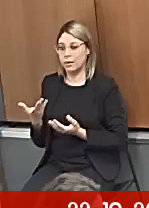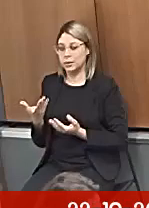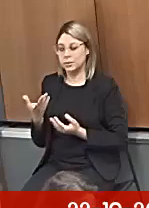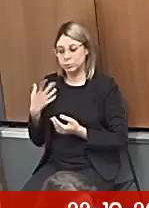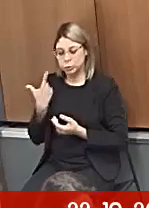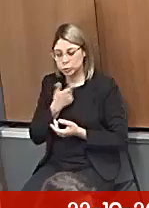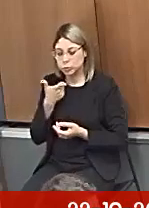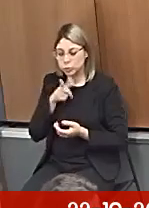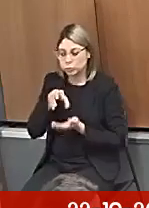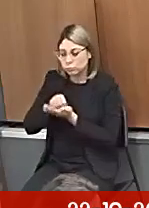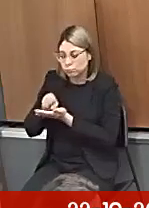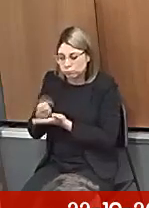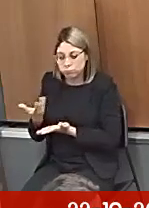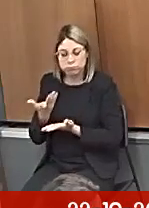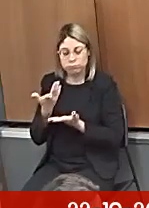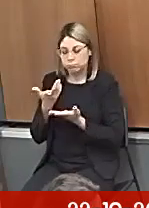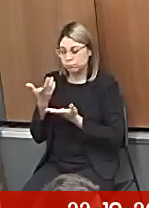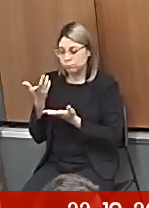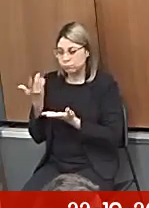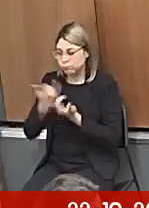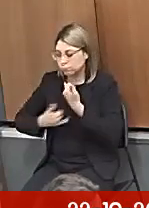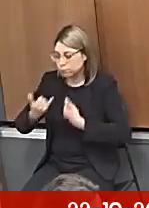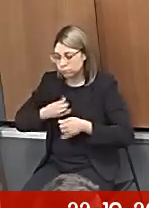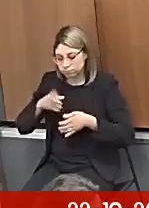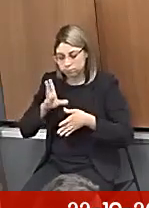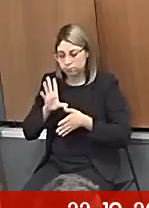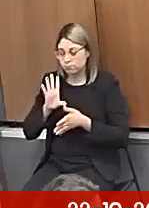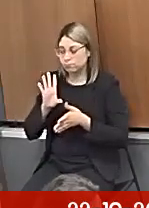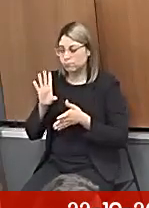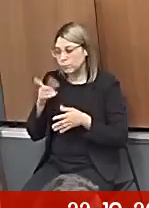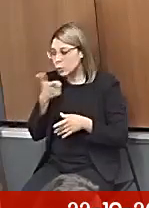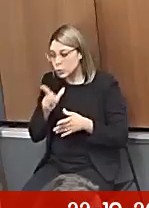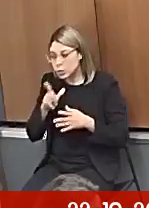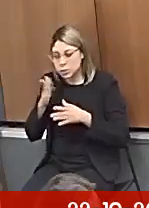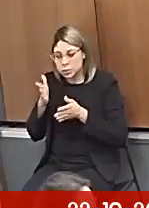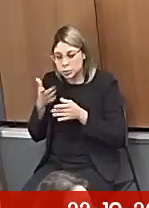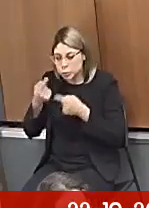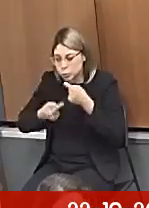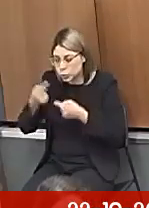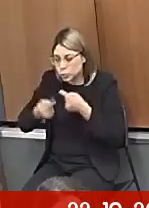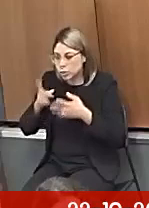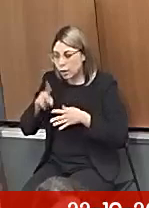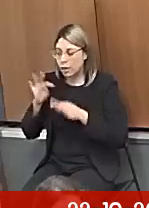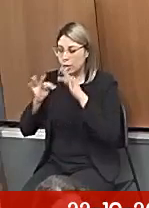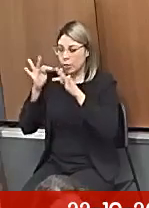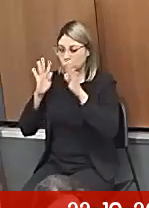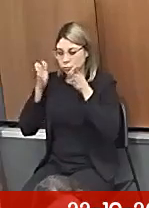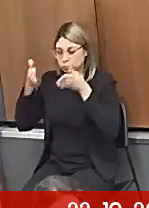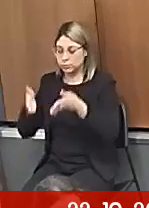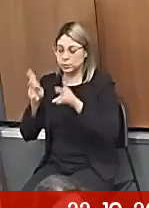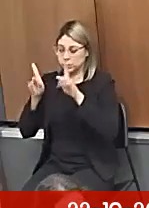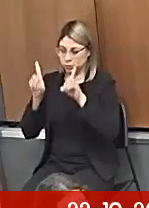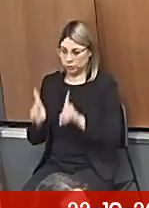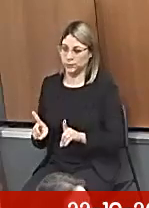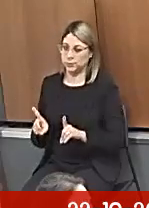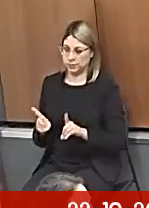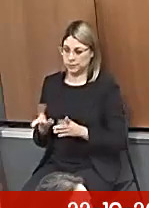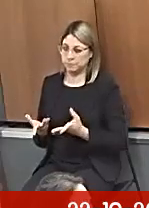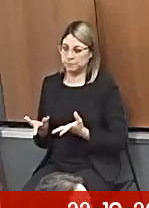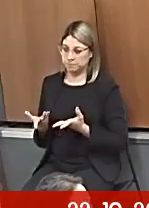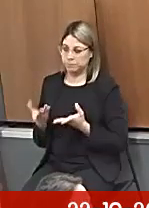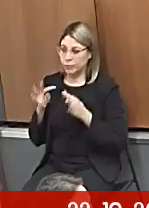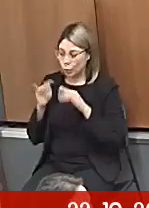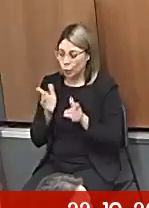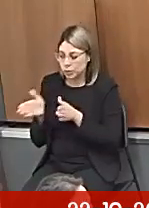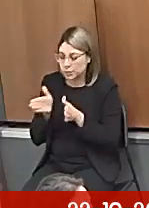os registros, para que a gente traga a discussão da tecnologia assistiva e, mais ainda, da inclusão da pessoa com